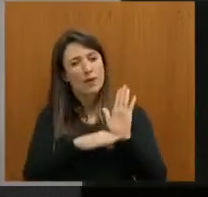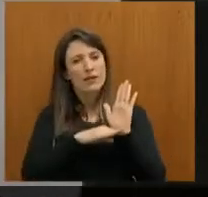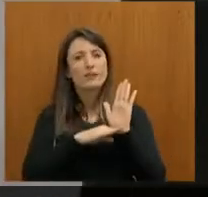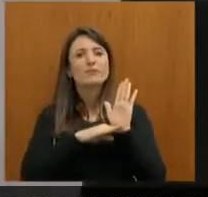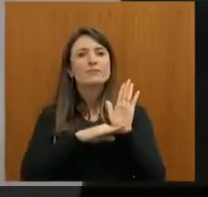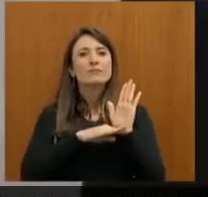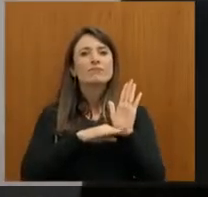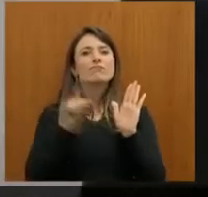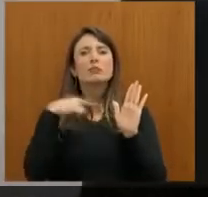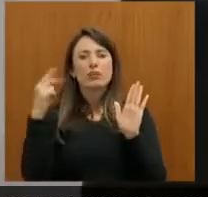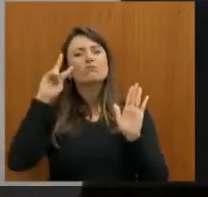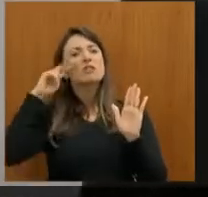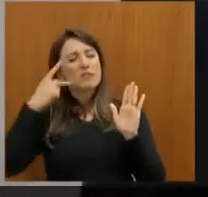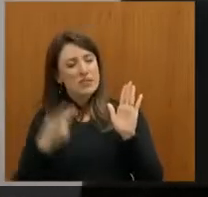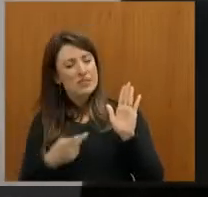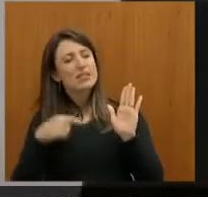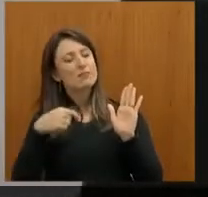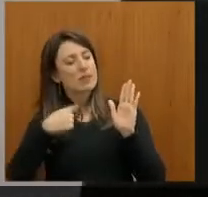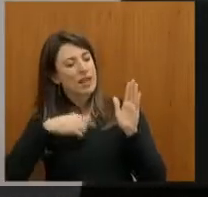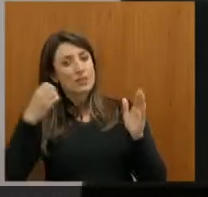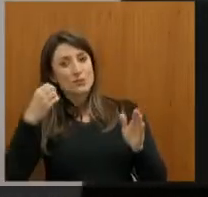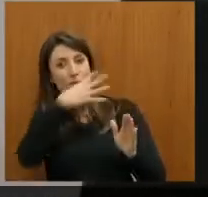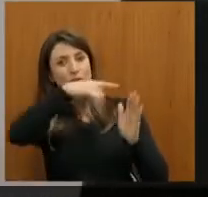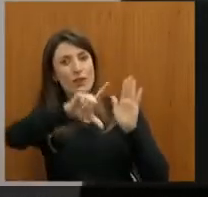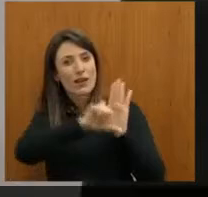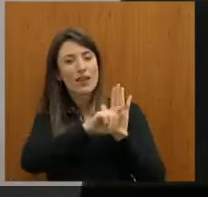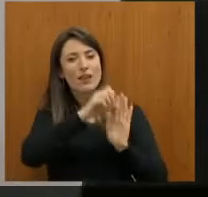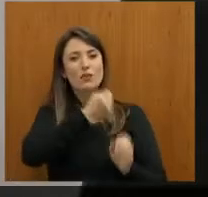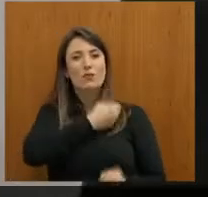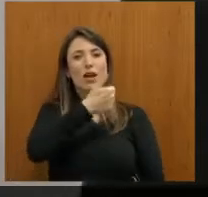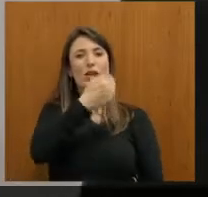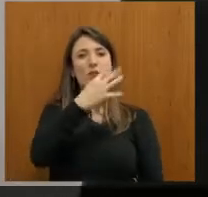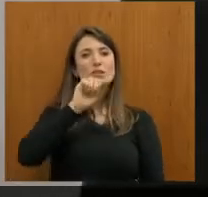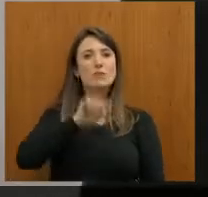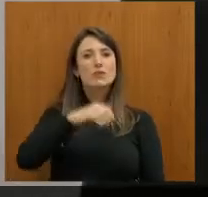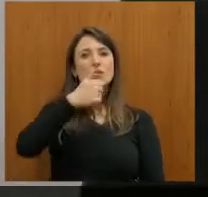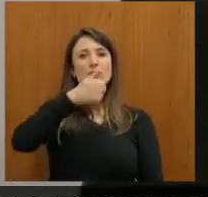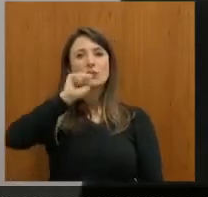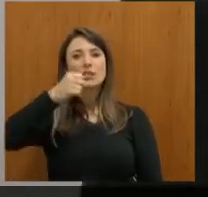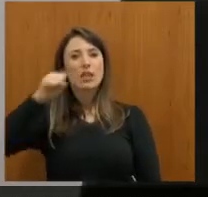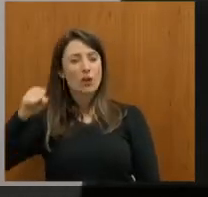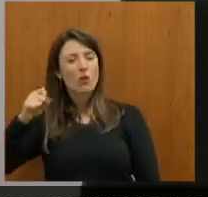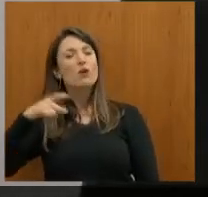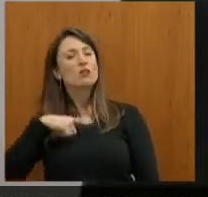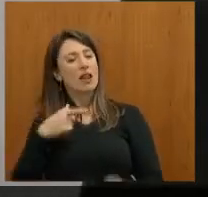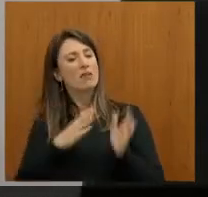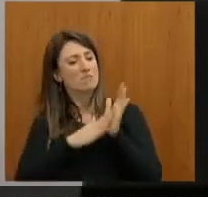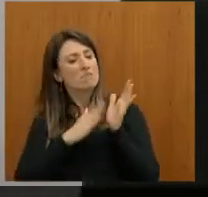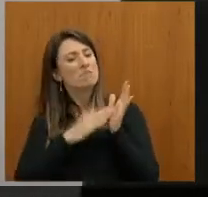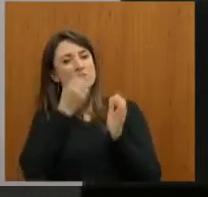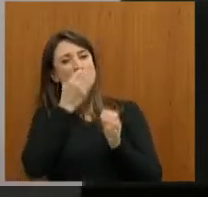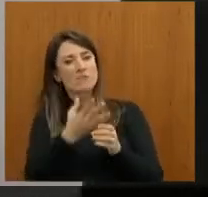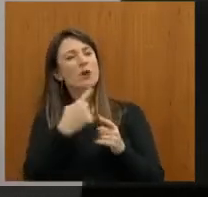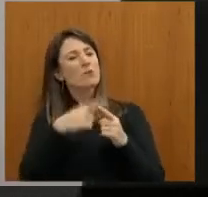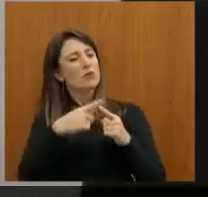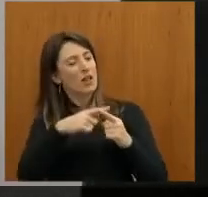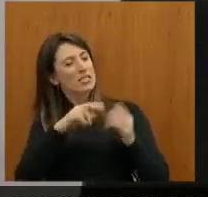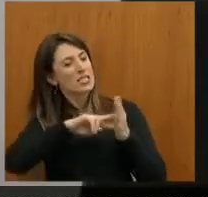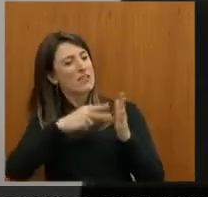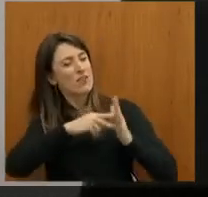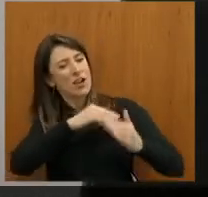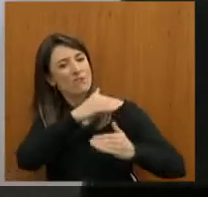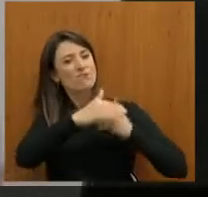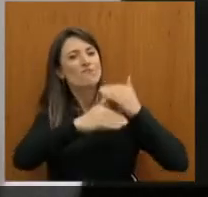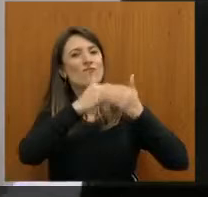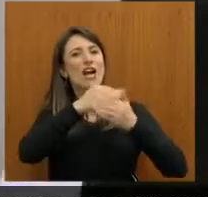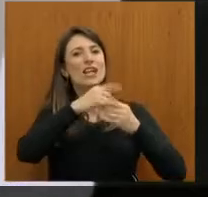a sanção da lei 14.188 que tipifica inclui no código penal